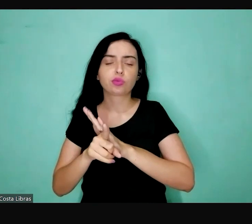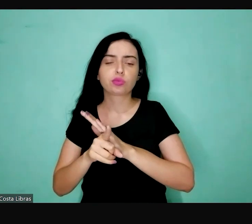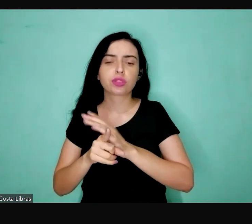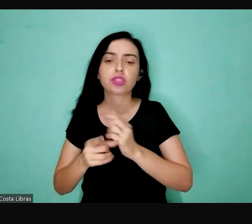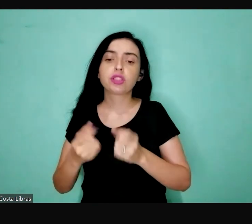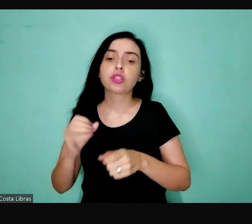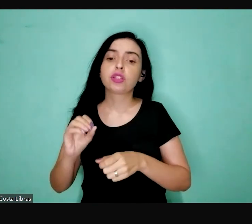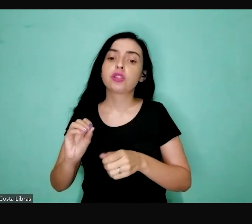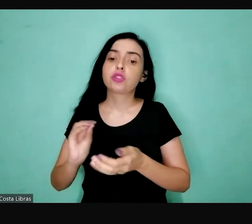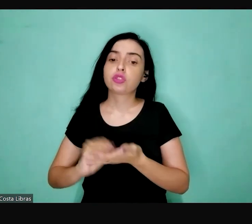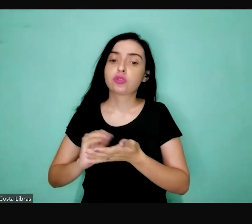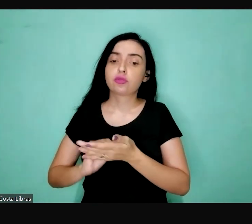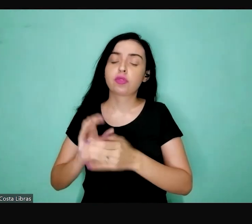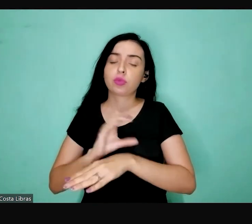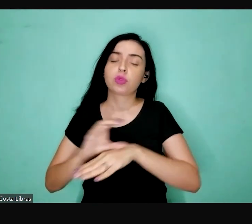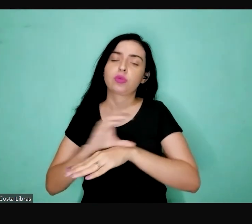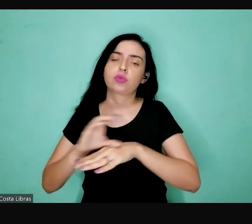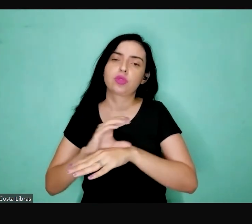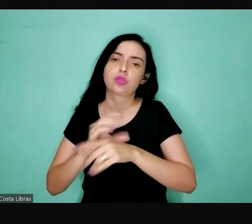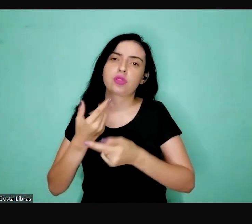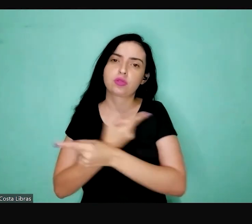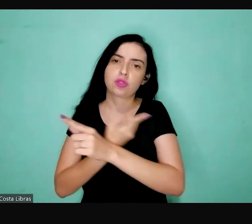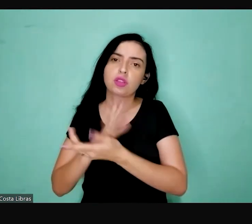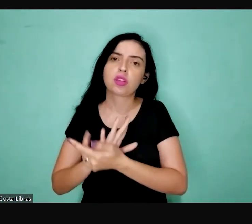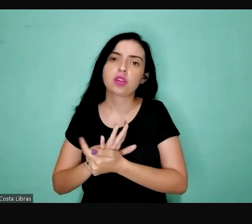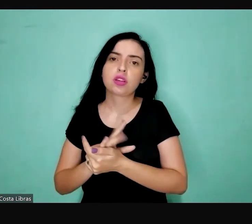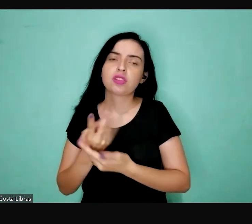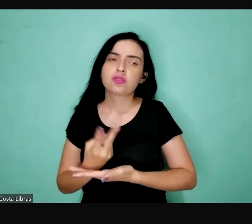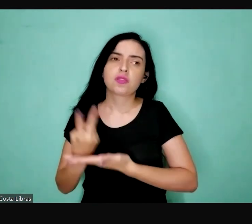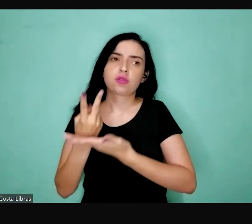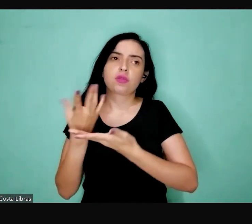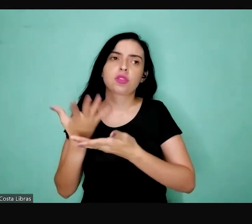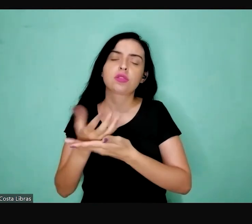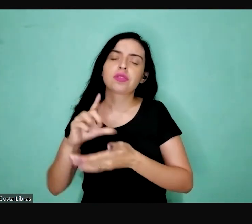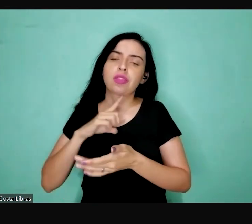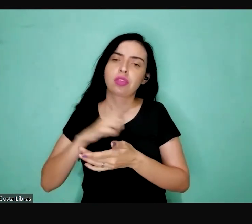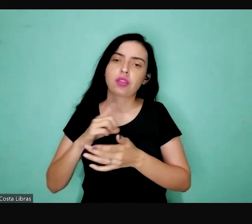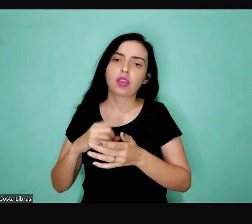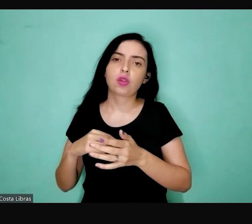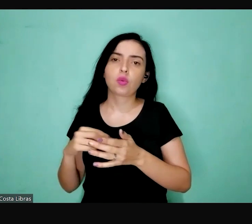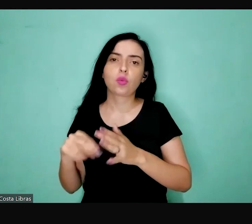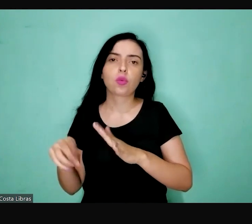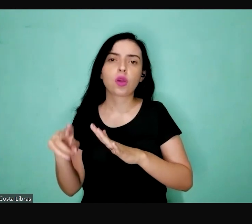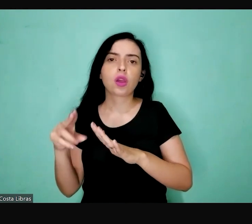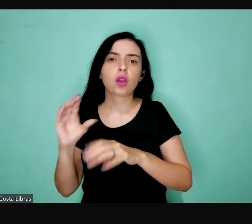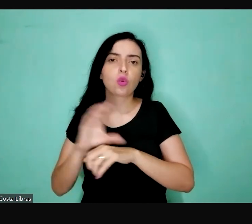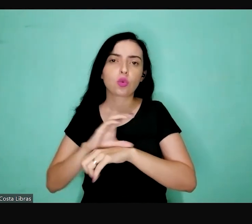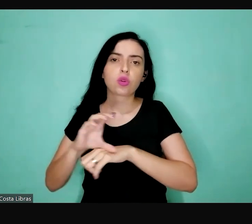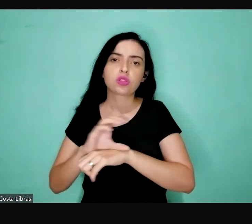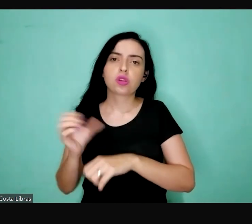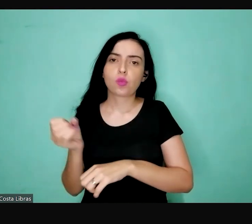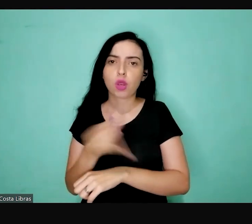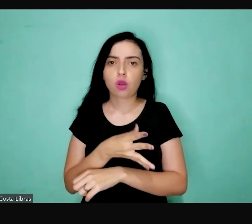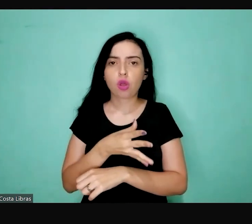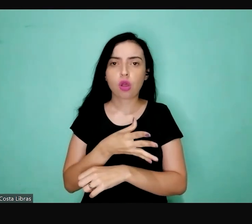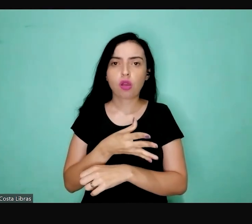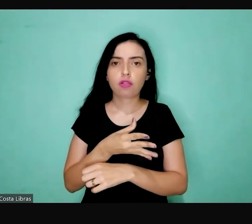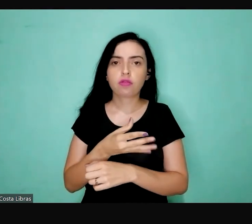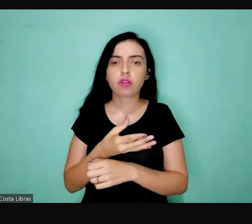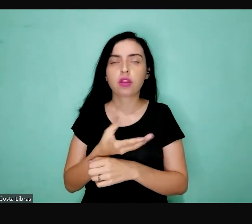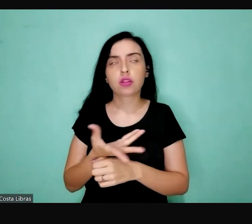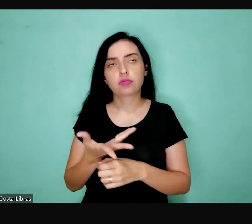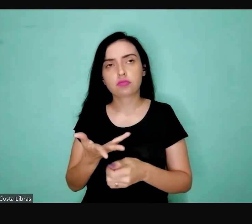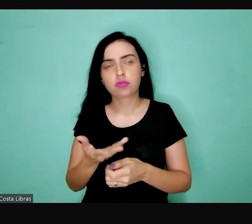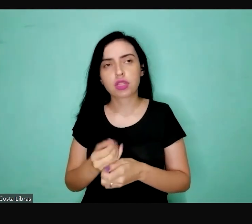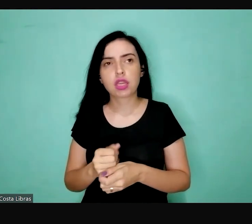é as vantagens de ter uma Constituição mais nova do que a Constituição